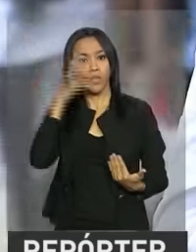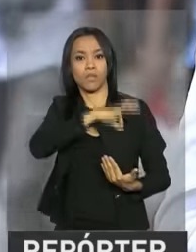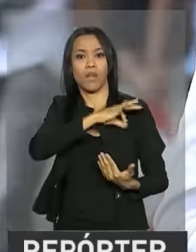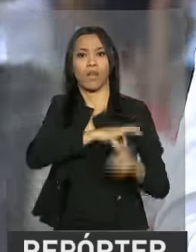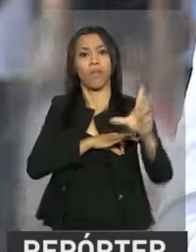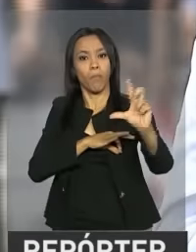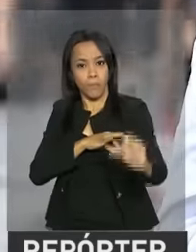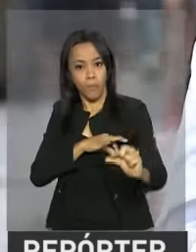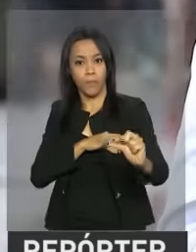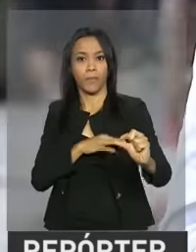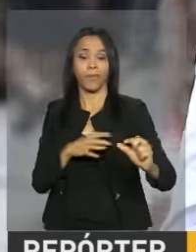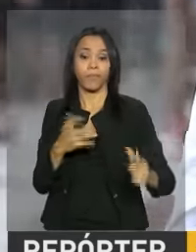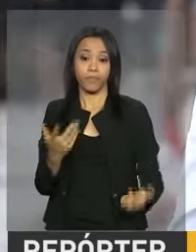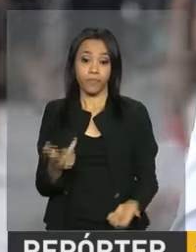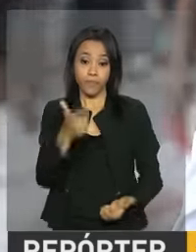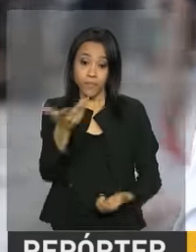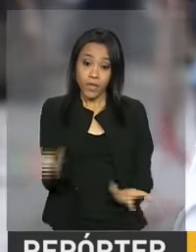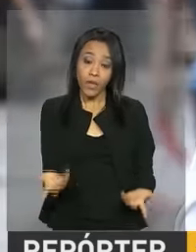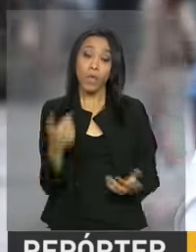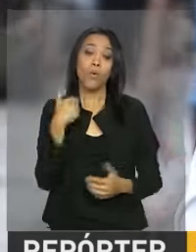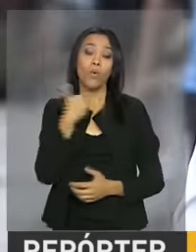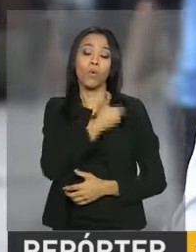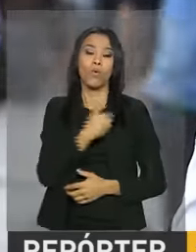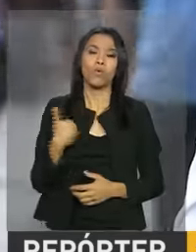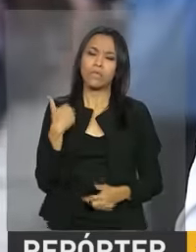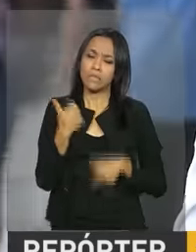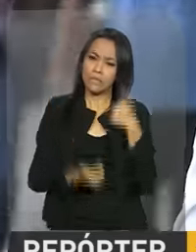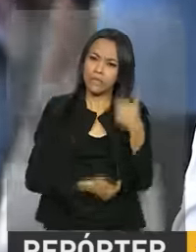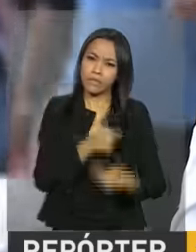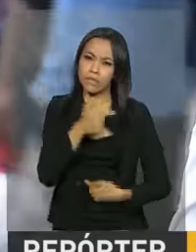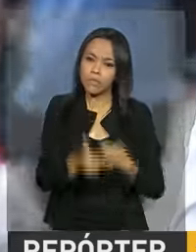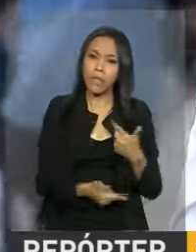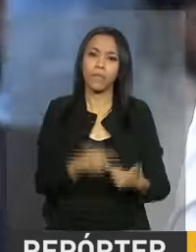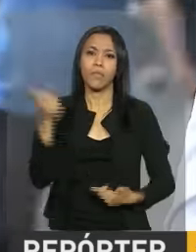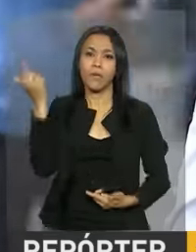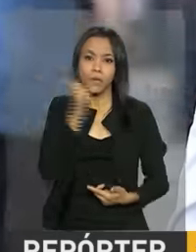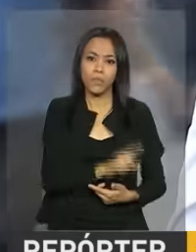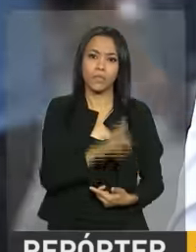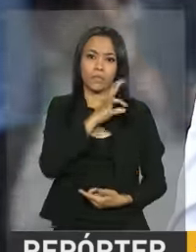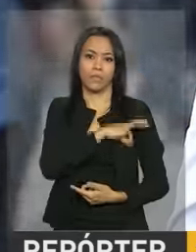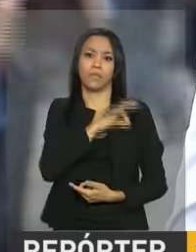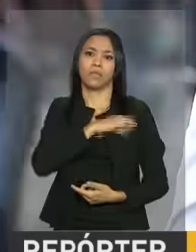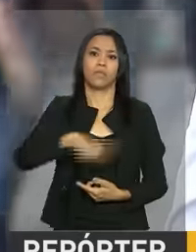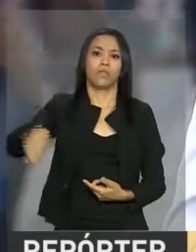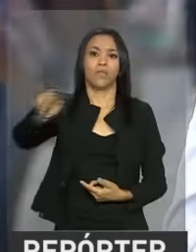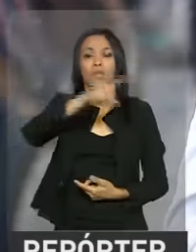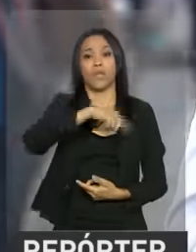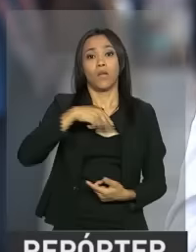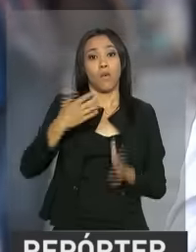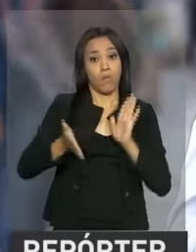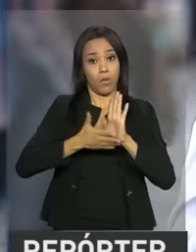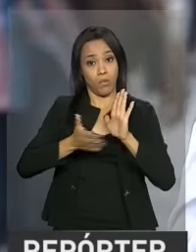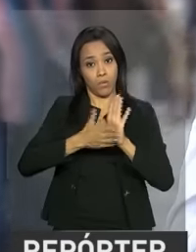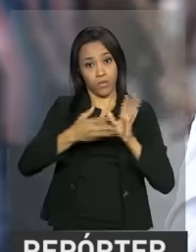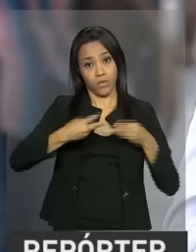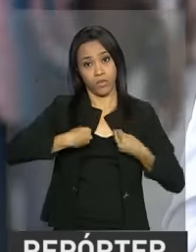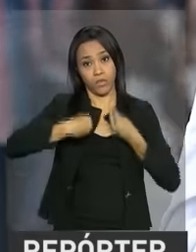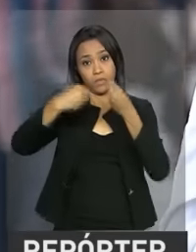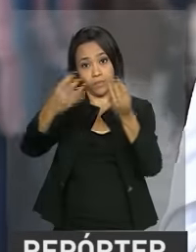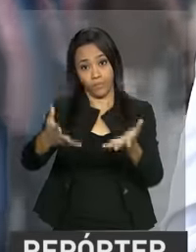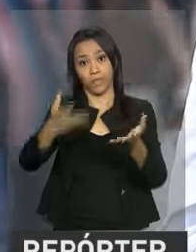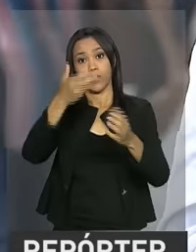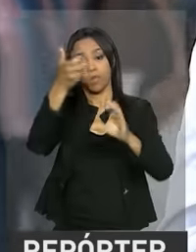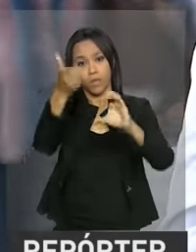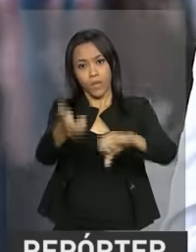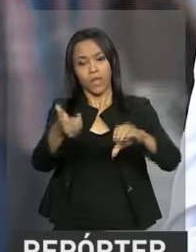o governo tem trabalhado para recuperar o emprego e a renda dos brasileiros. Uma proposta apresentada ao Congresso Nacional limita